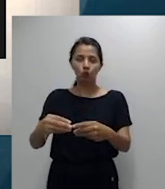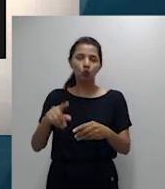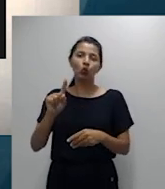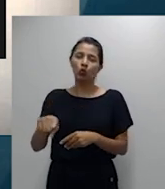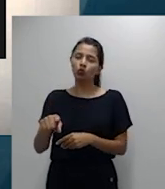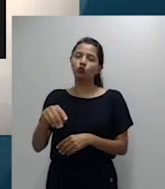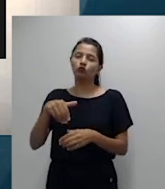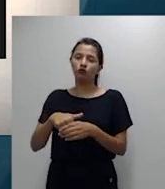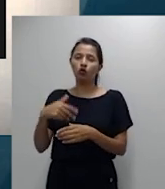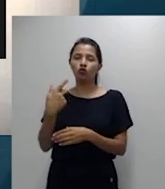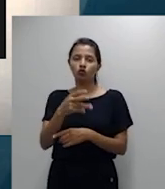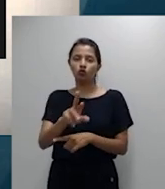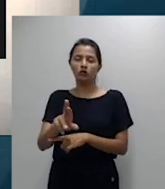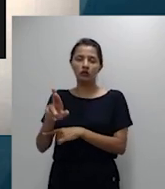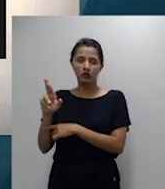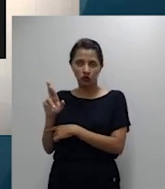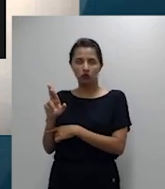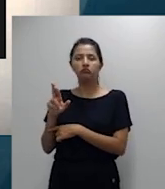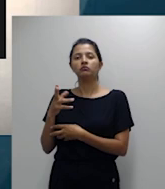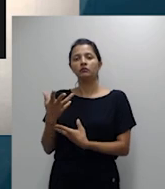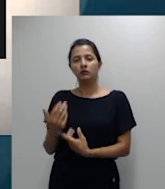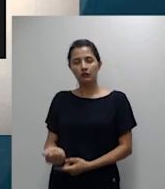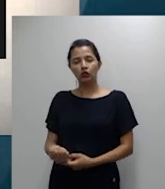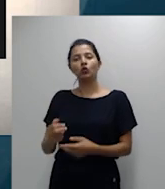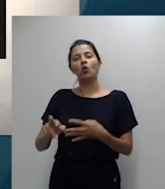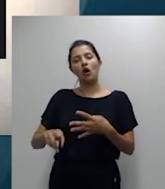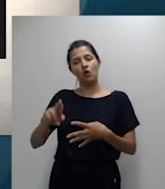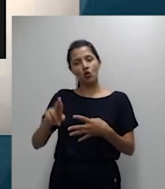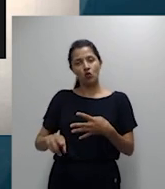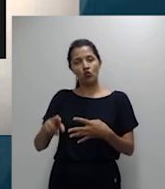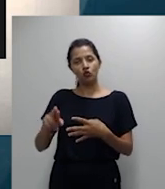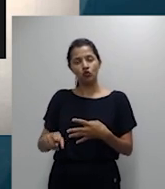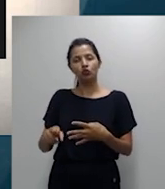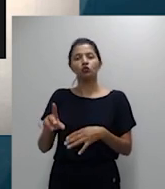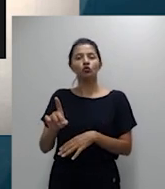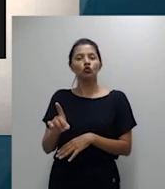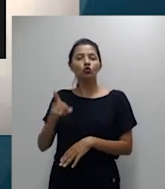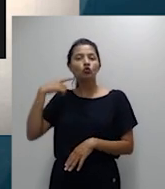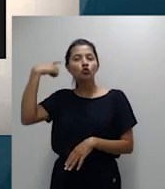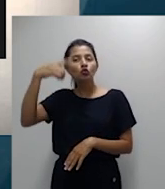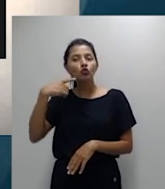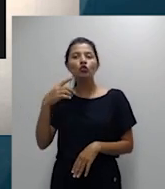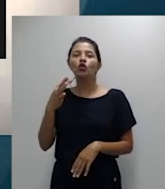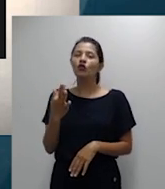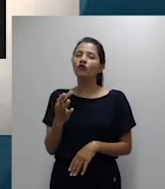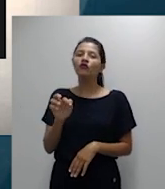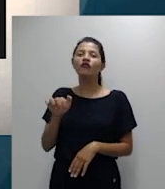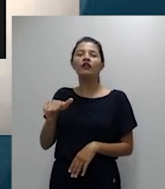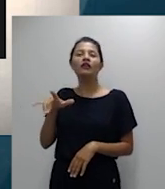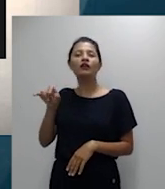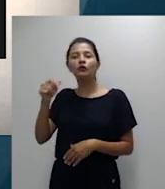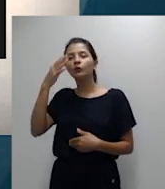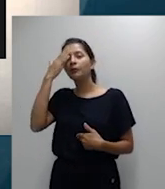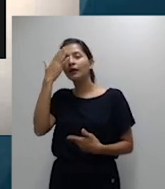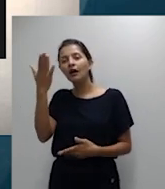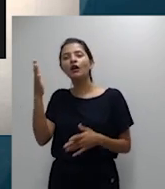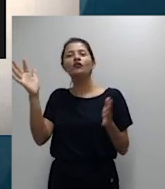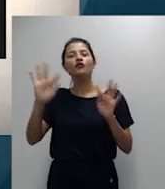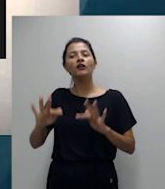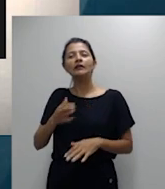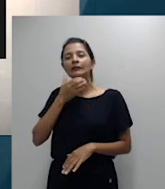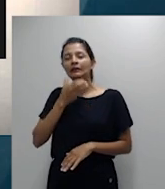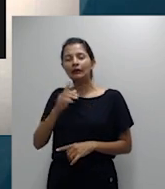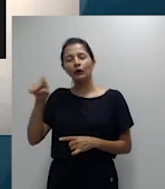do voto do relator deu provimento ao recurso do autor Fernando Muito obrigado feliz natal até a próxima